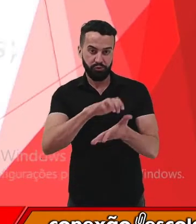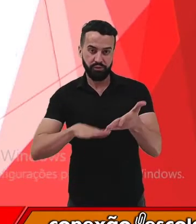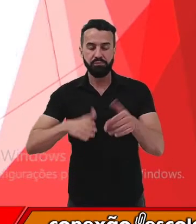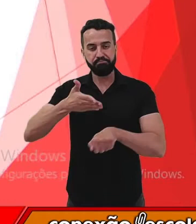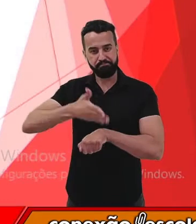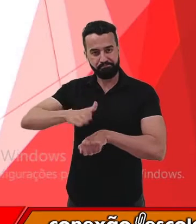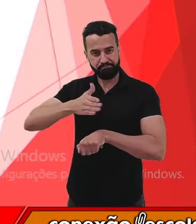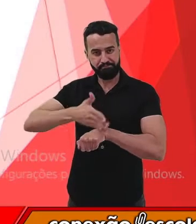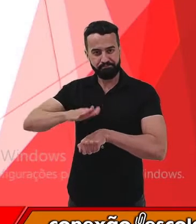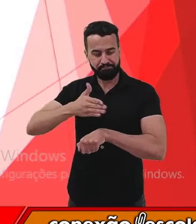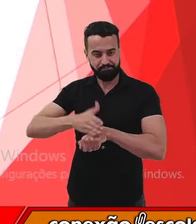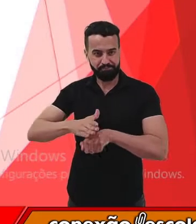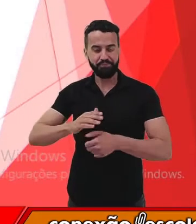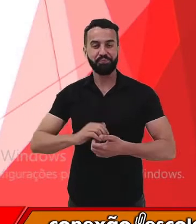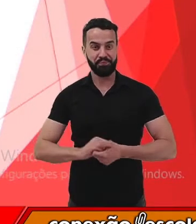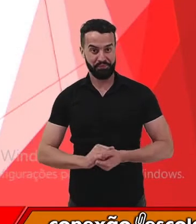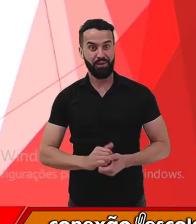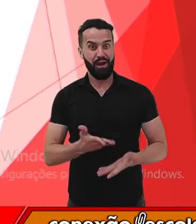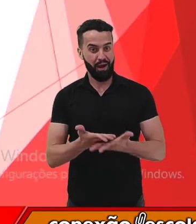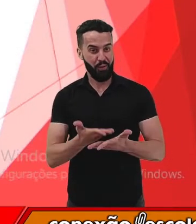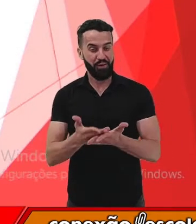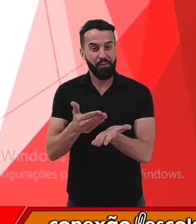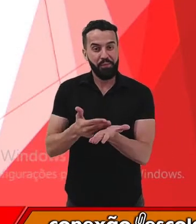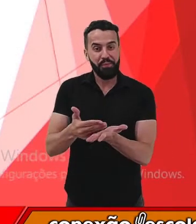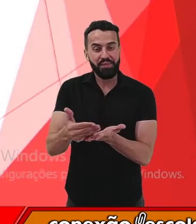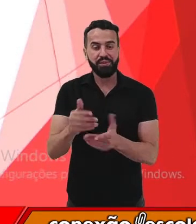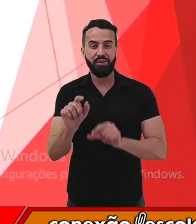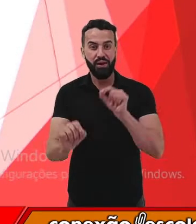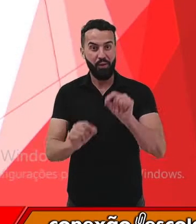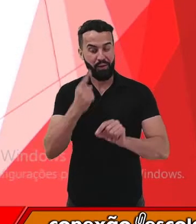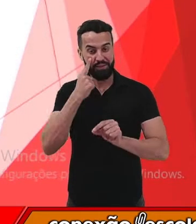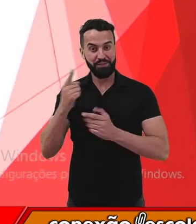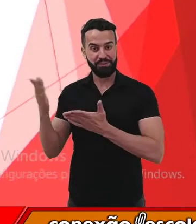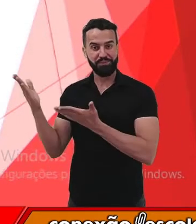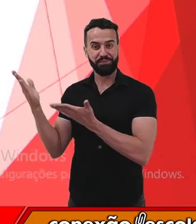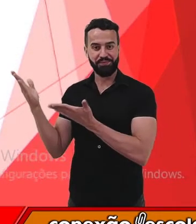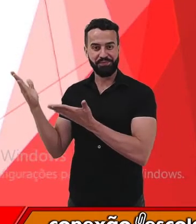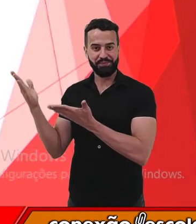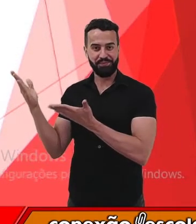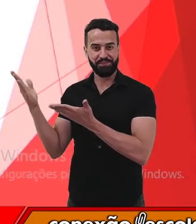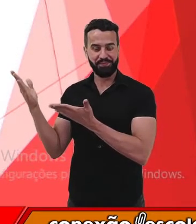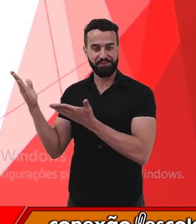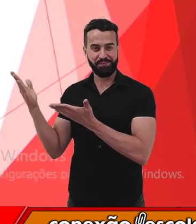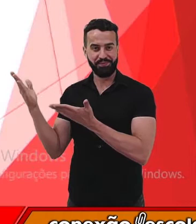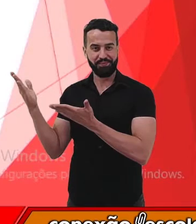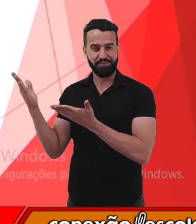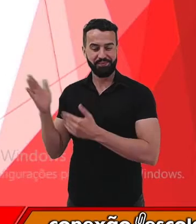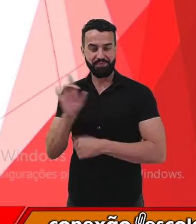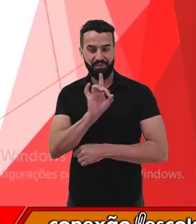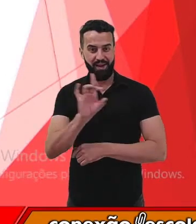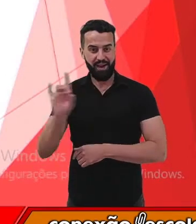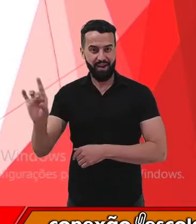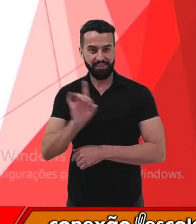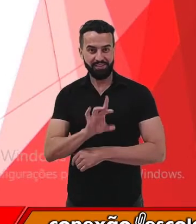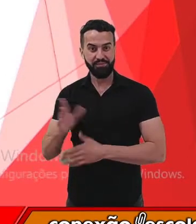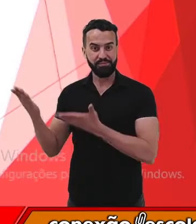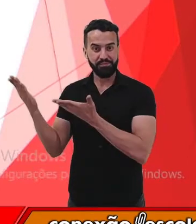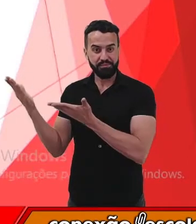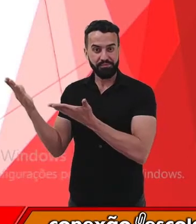Certo? Bom, para iniciar a aula, eu coloquei para vocês algumas imagens. Observe cada imagem dessa aí. São